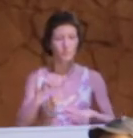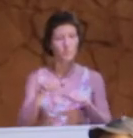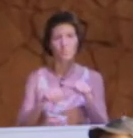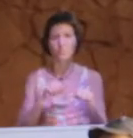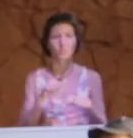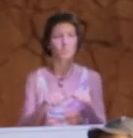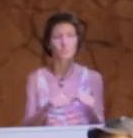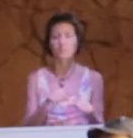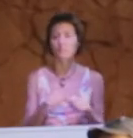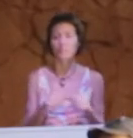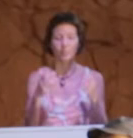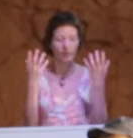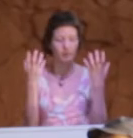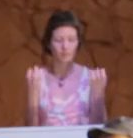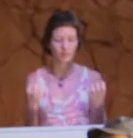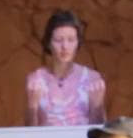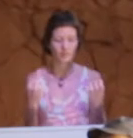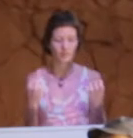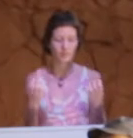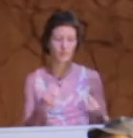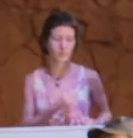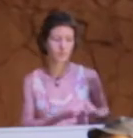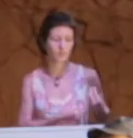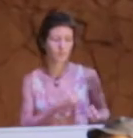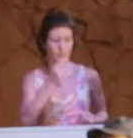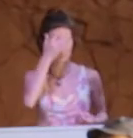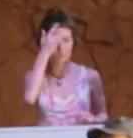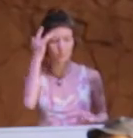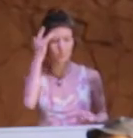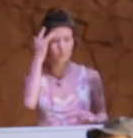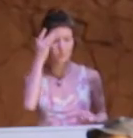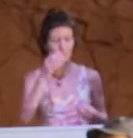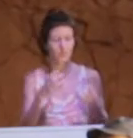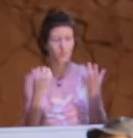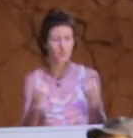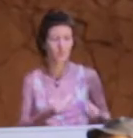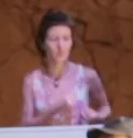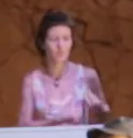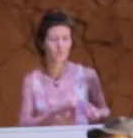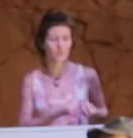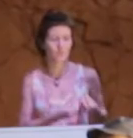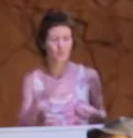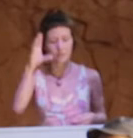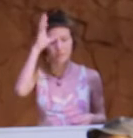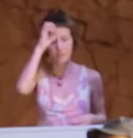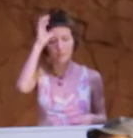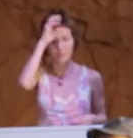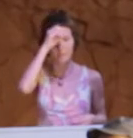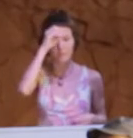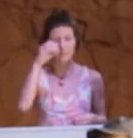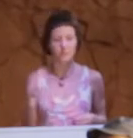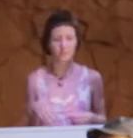que querem viver, que estão vivendo, né? E vivendo a partir de uma lógica que não quer